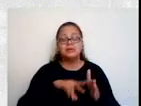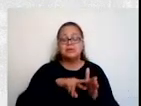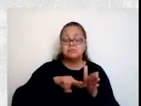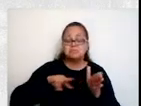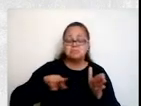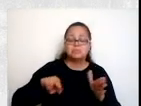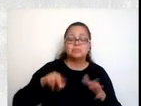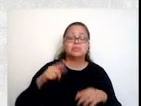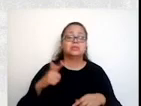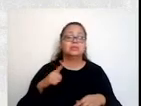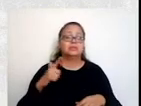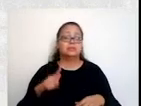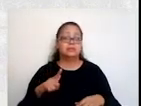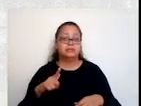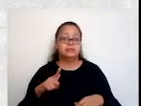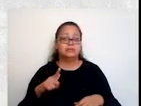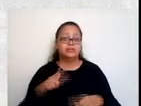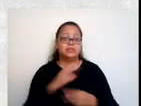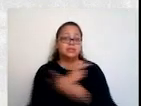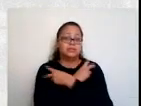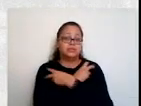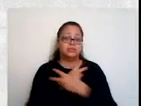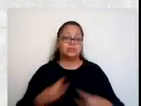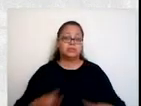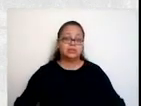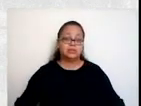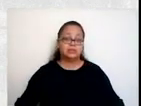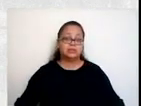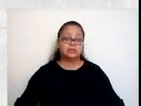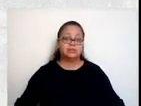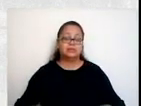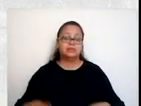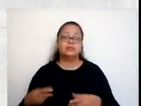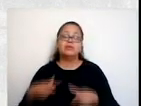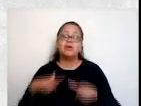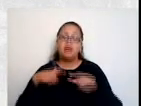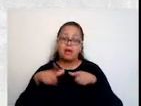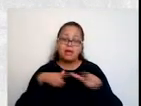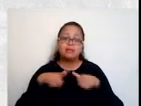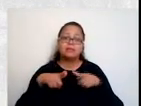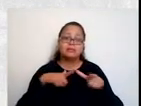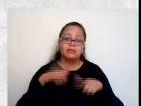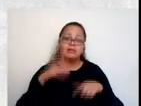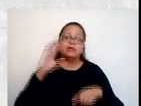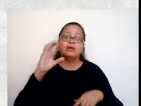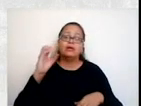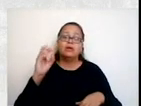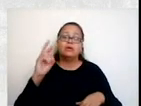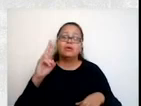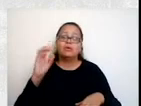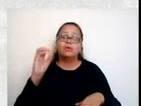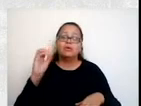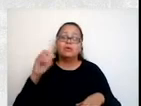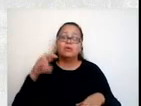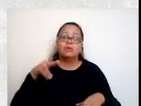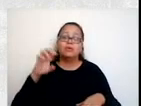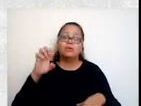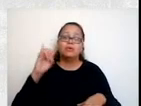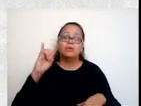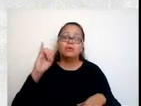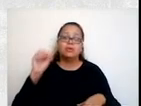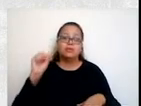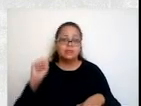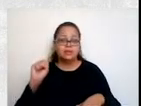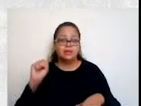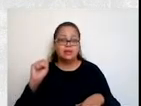Muitas vezes, no entanto, esses cangaceiros colocavam-se a serviço dos coronéis, perseguindo os